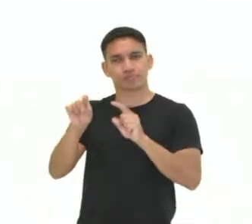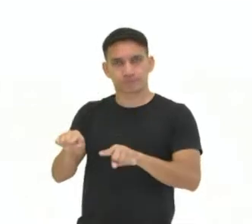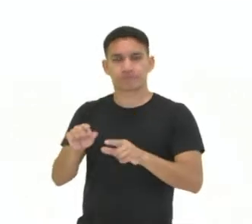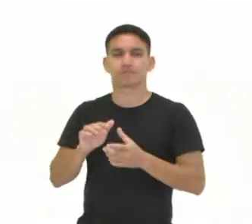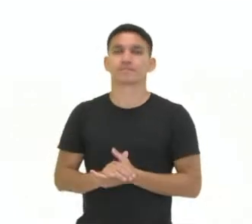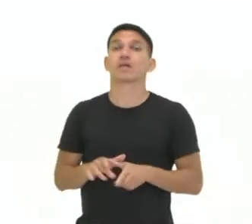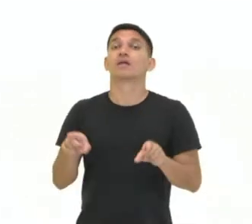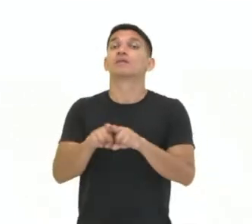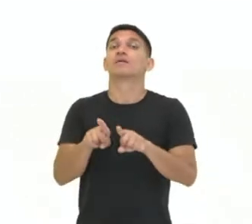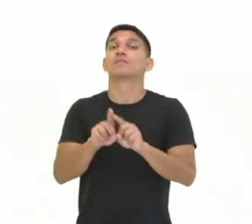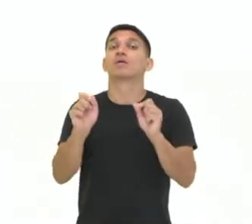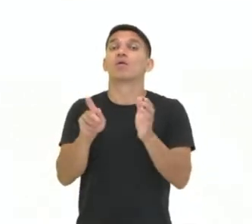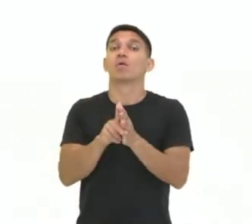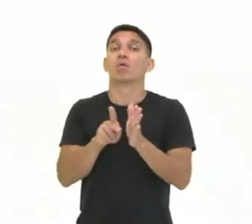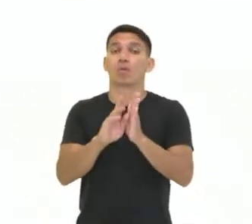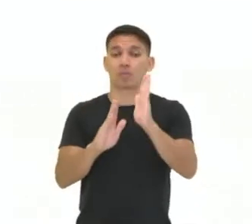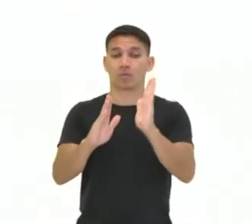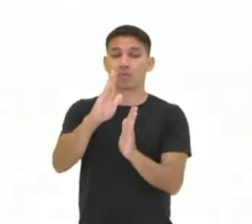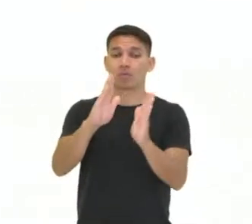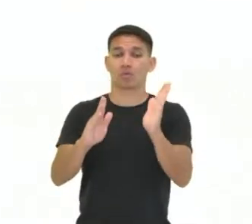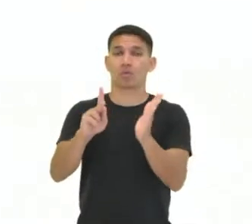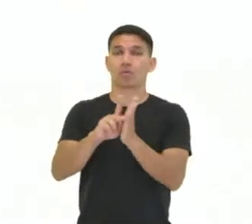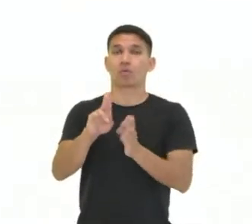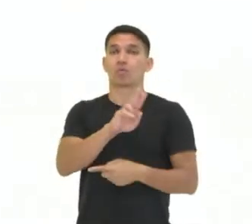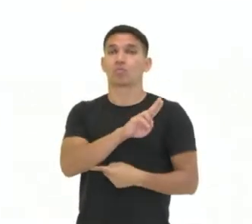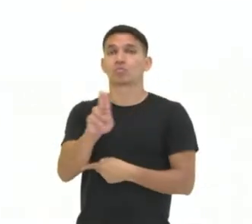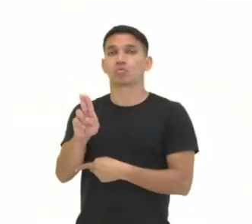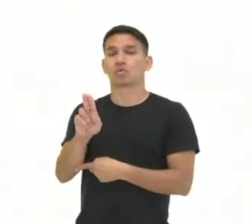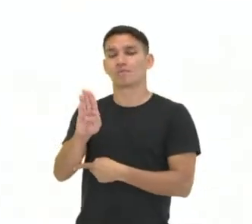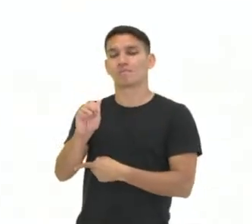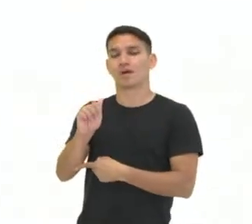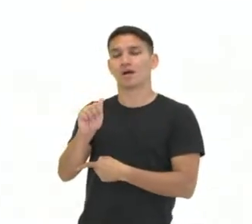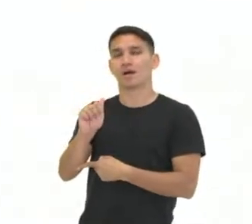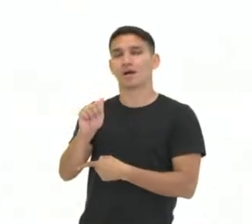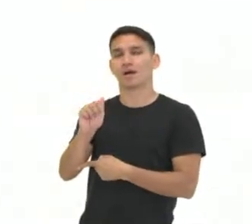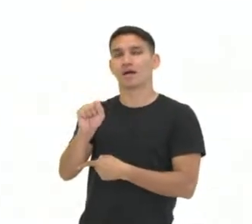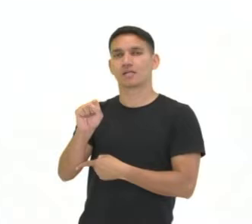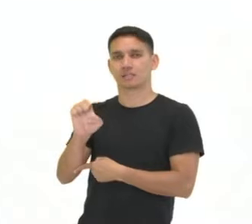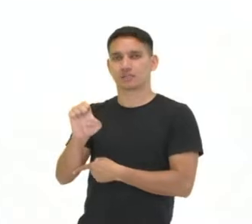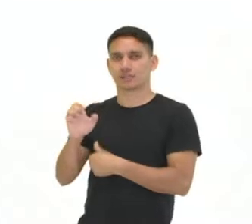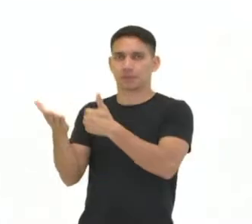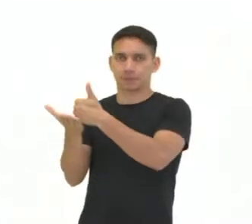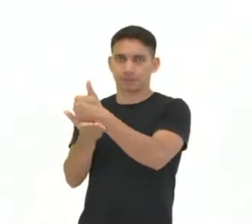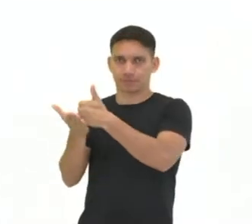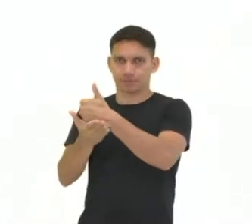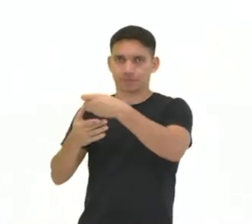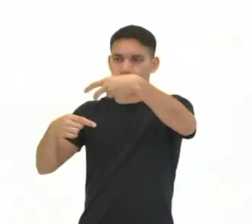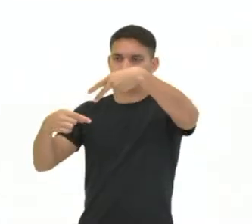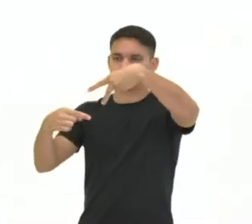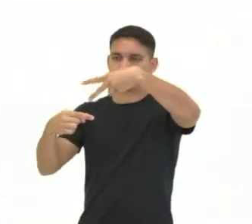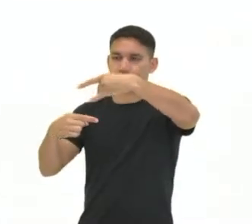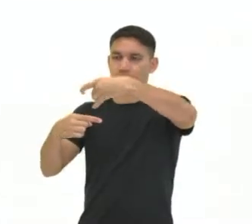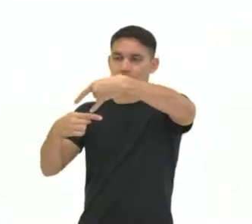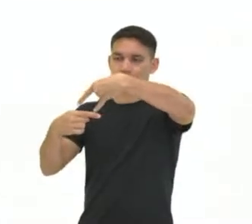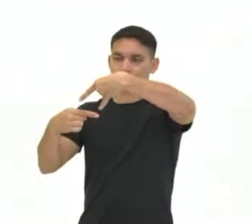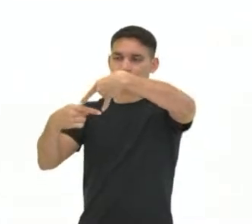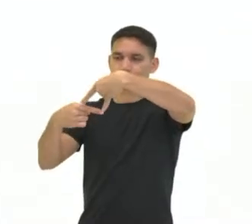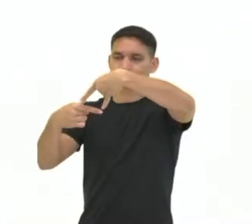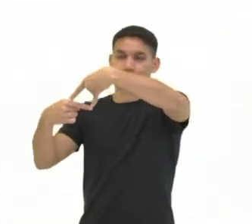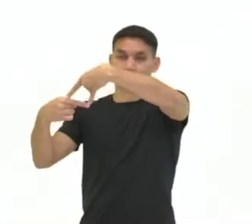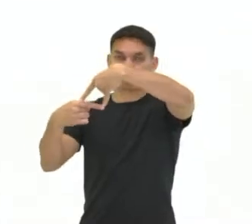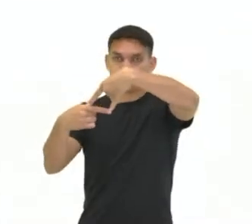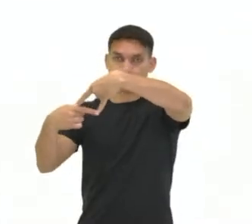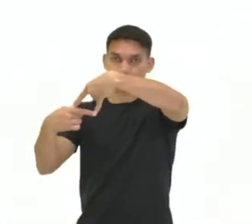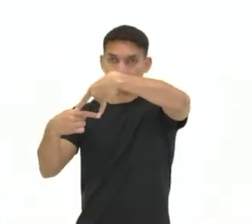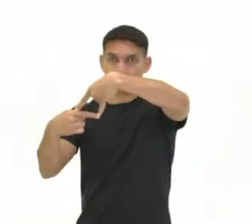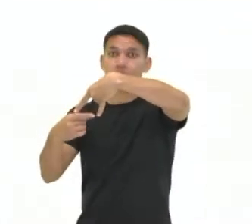os lados paralelos são chamados de bases do trapézio. Tá? Então existem dois lados, e esses dois lados que são